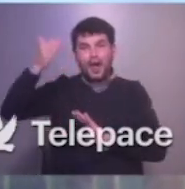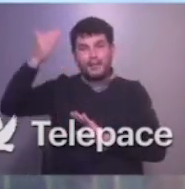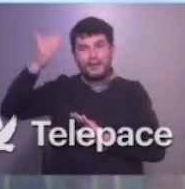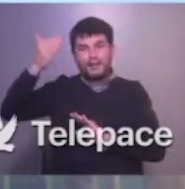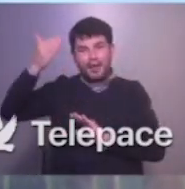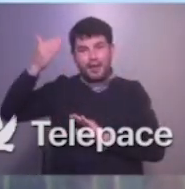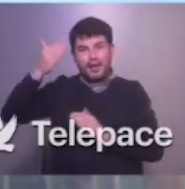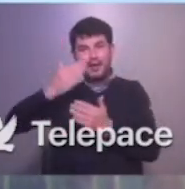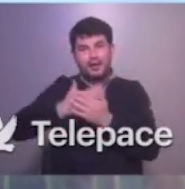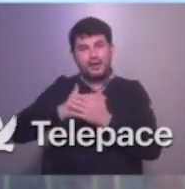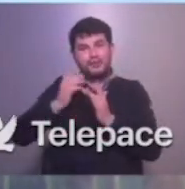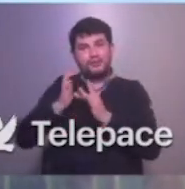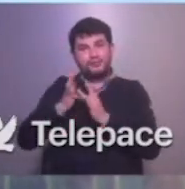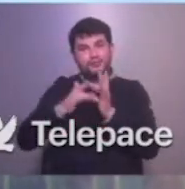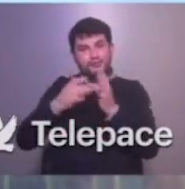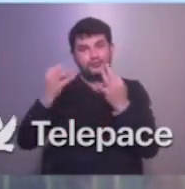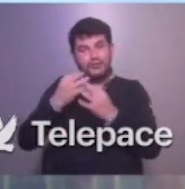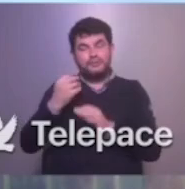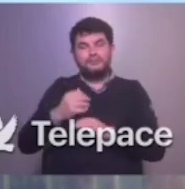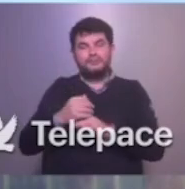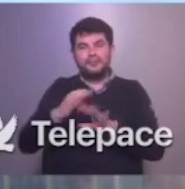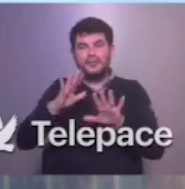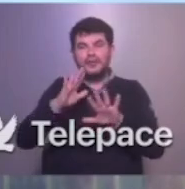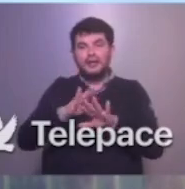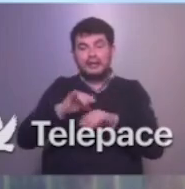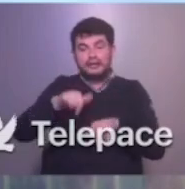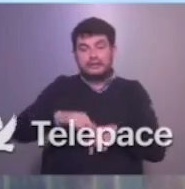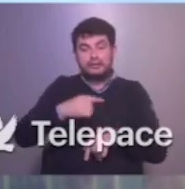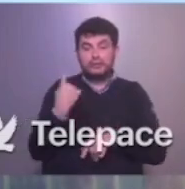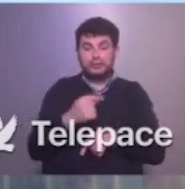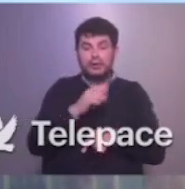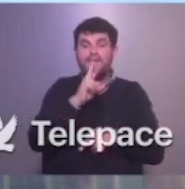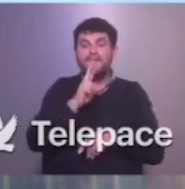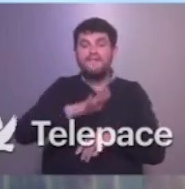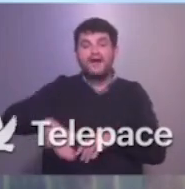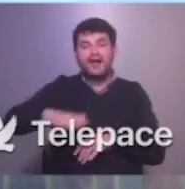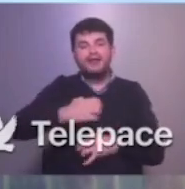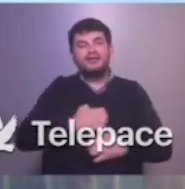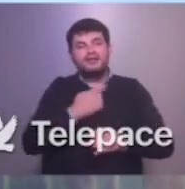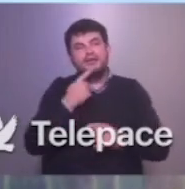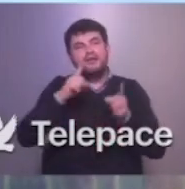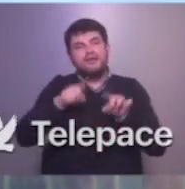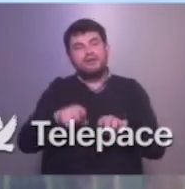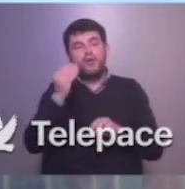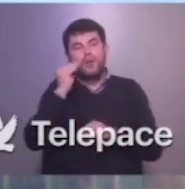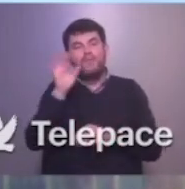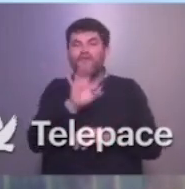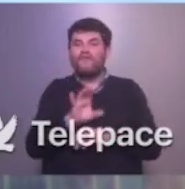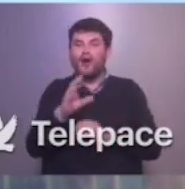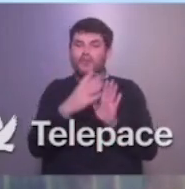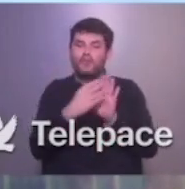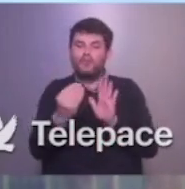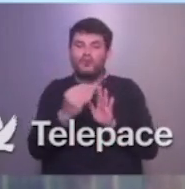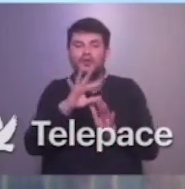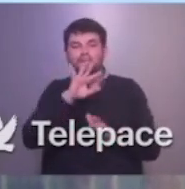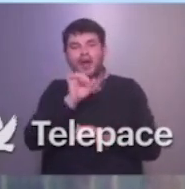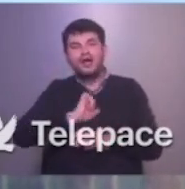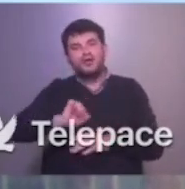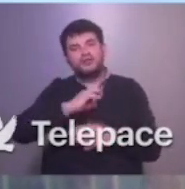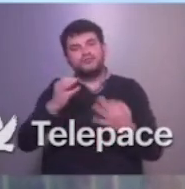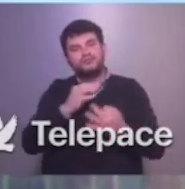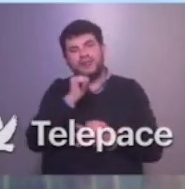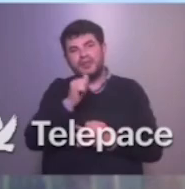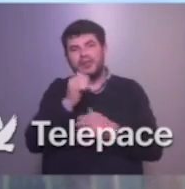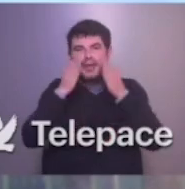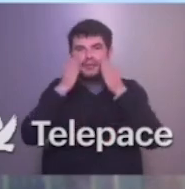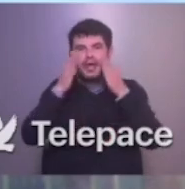discípula. E todos nós hoje, neste santuário, queremos sentir de novo como ela é o nosso modelo e a nossa mãe,